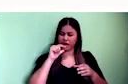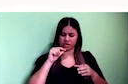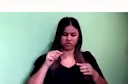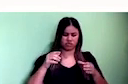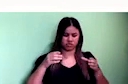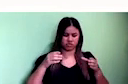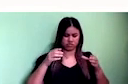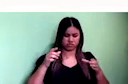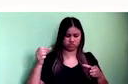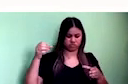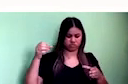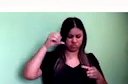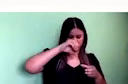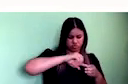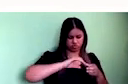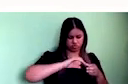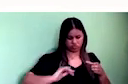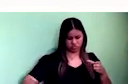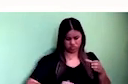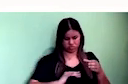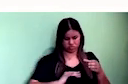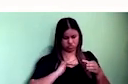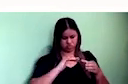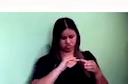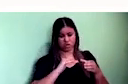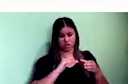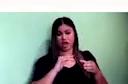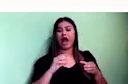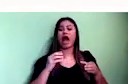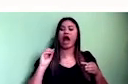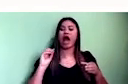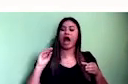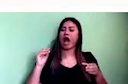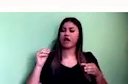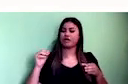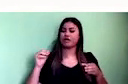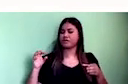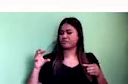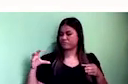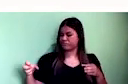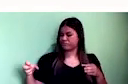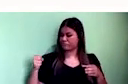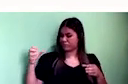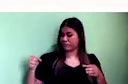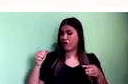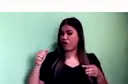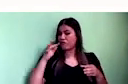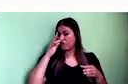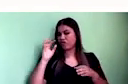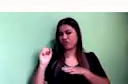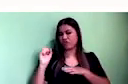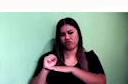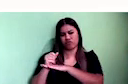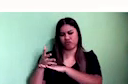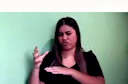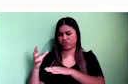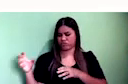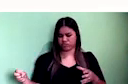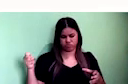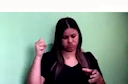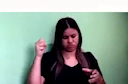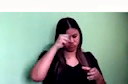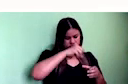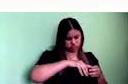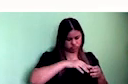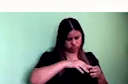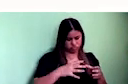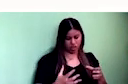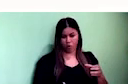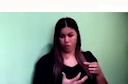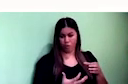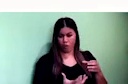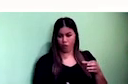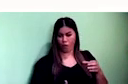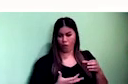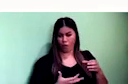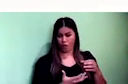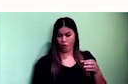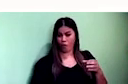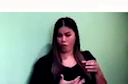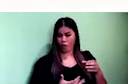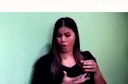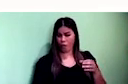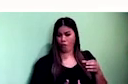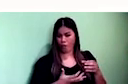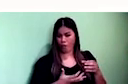porção indicada da planta e tampa, aquele chazinho da vovó que botava o pires em cima, né? Deixa ali até atingir uma temperatura